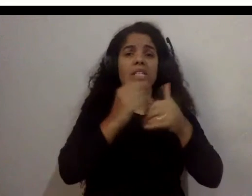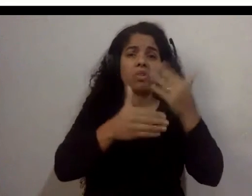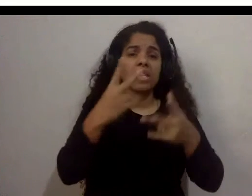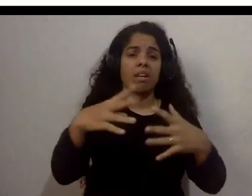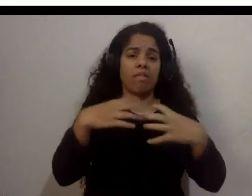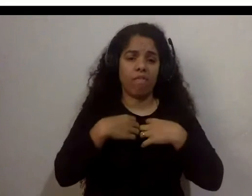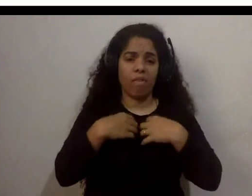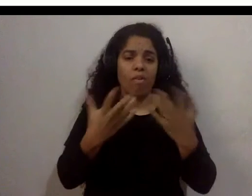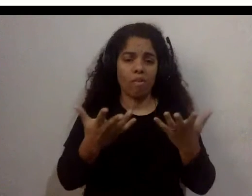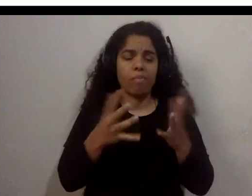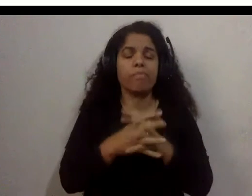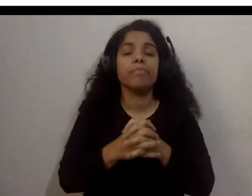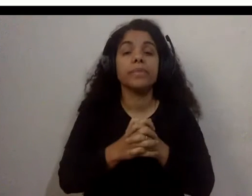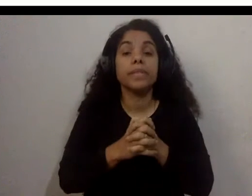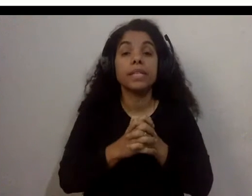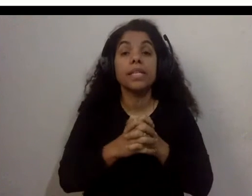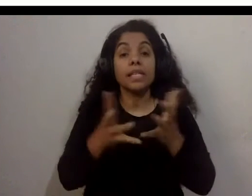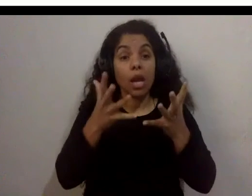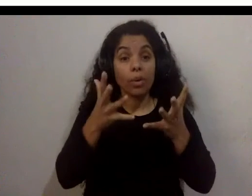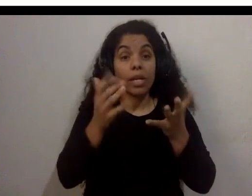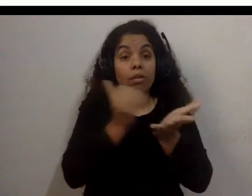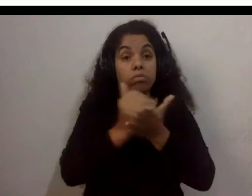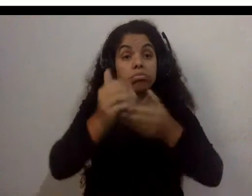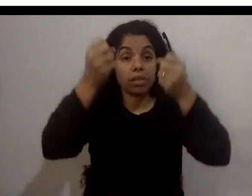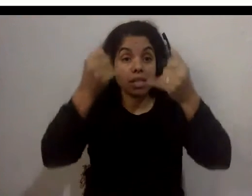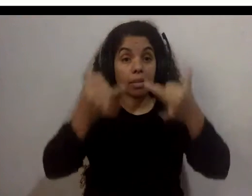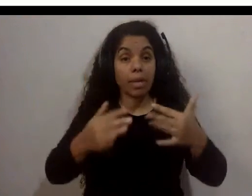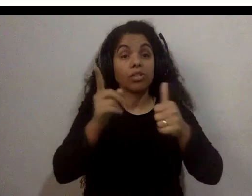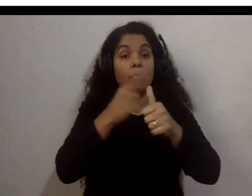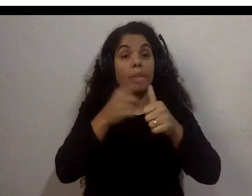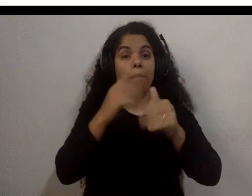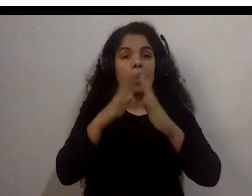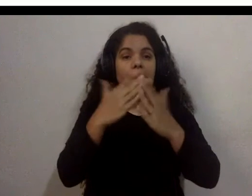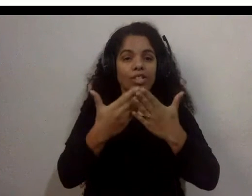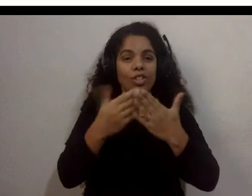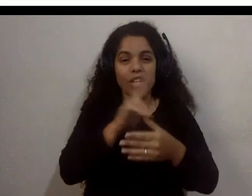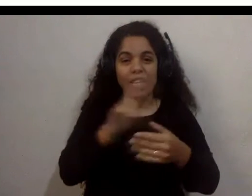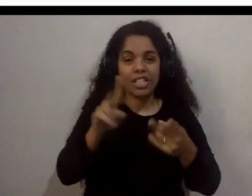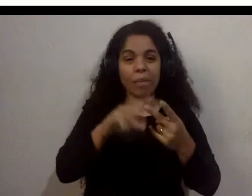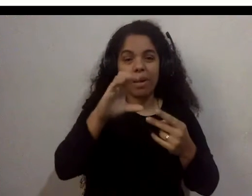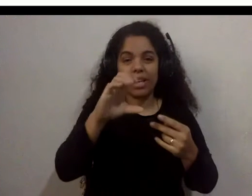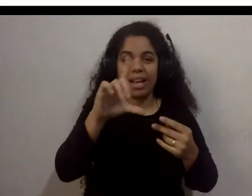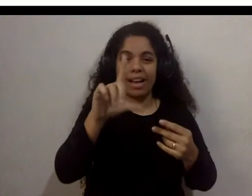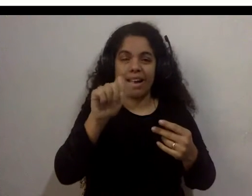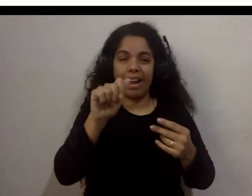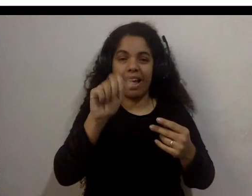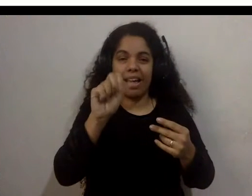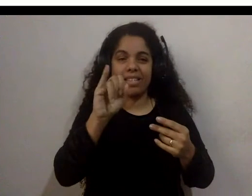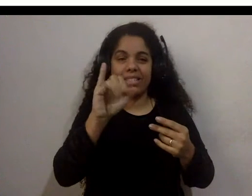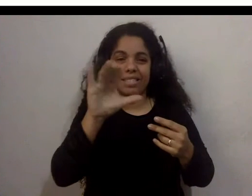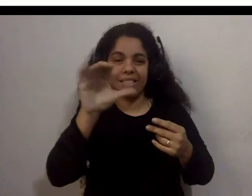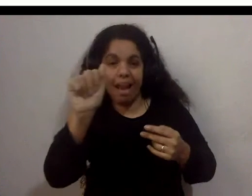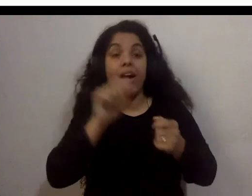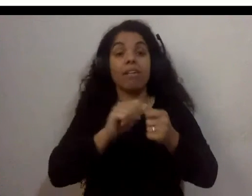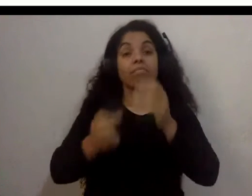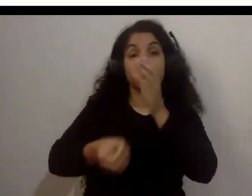forma. E aí, eu queria começar explicando sobre a primeira escola, que é chamada Escola Clássica. Ela foi criada lá nos